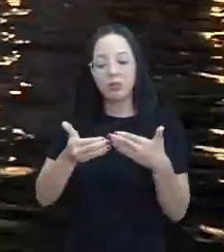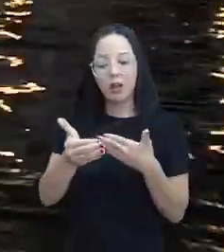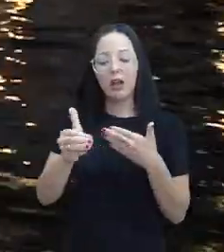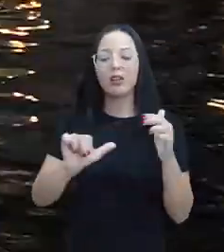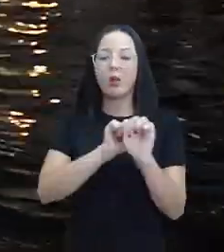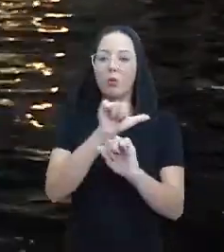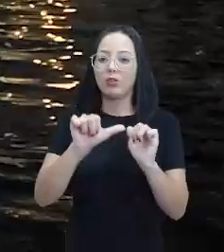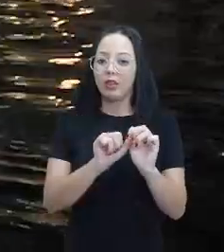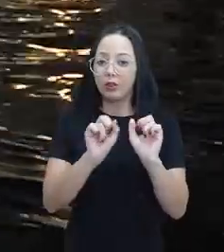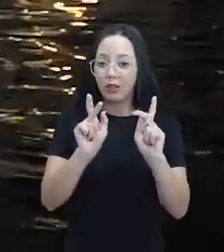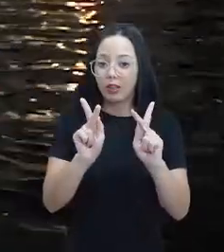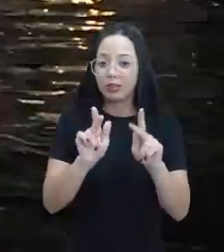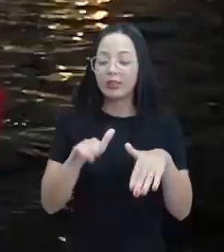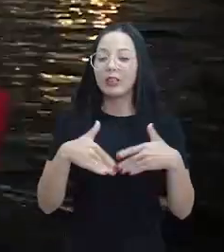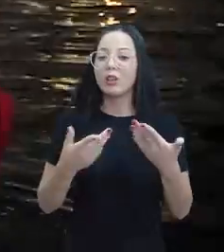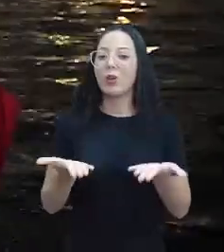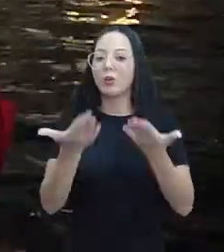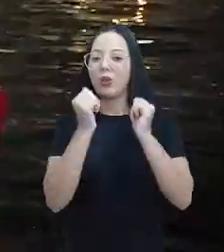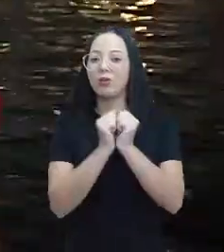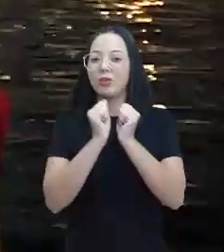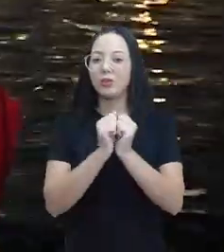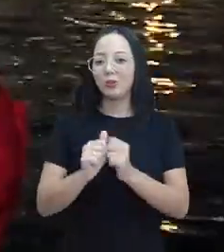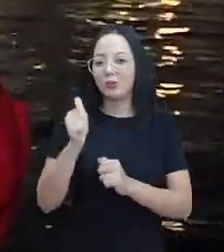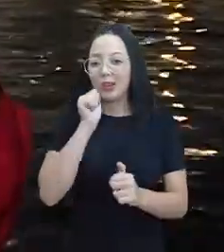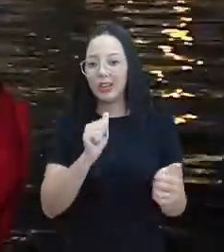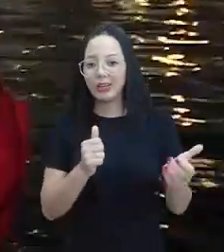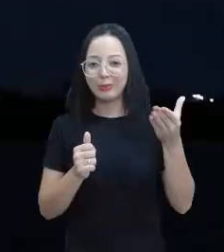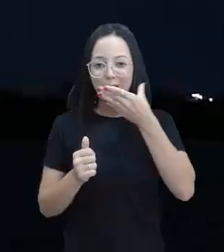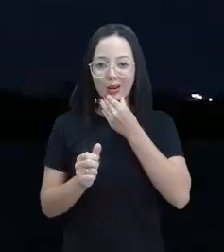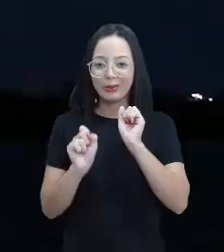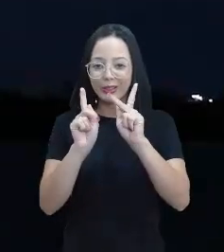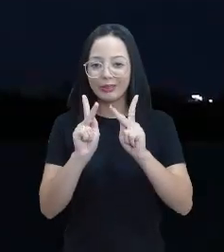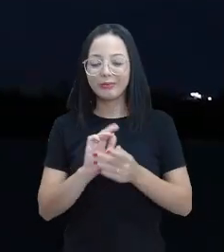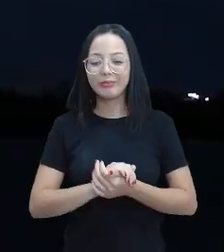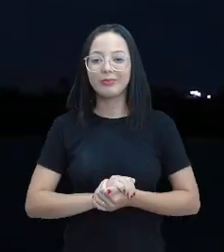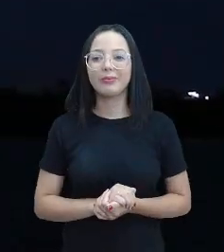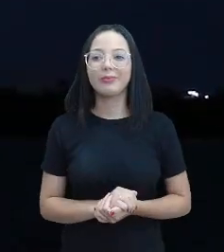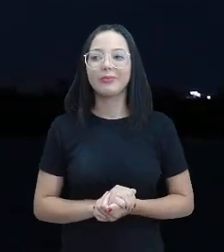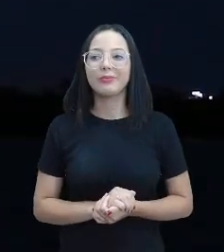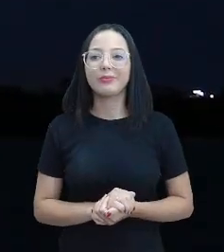essa situação, tá certo? Vamos juntas e juntos, conto com você.